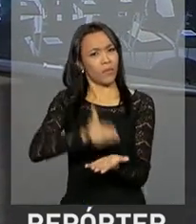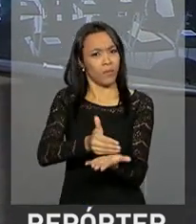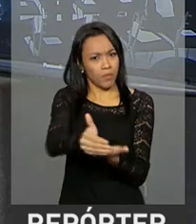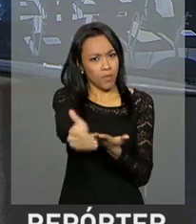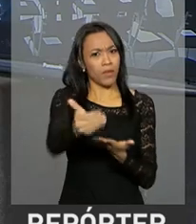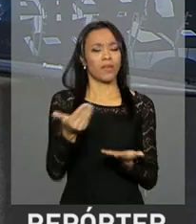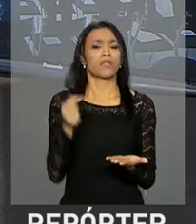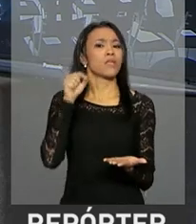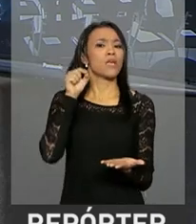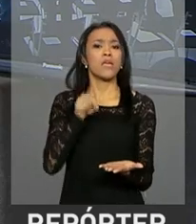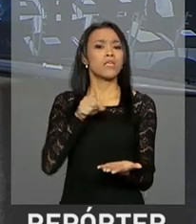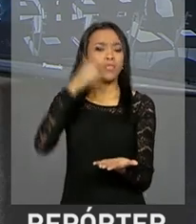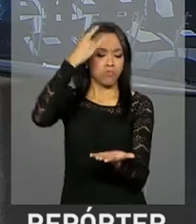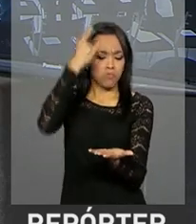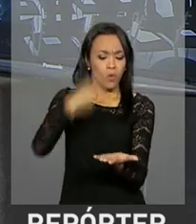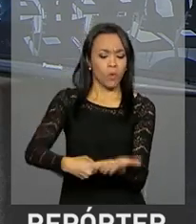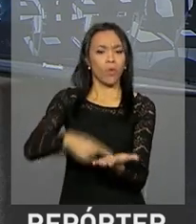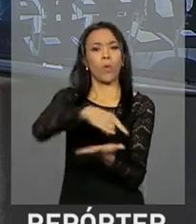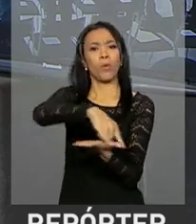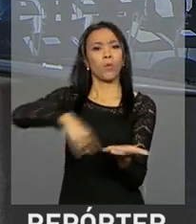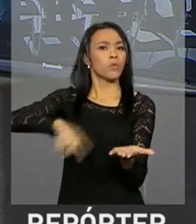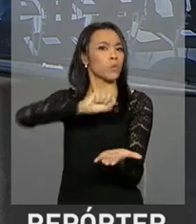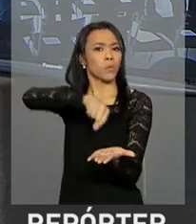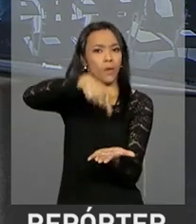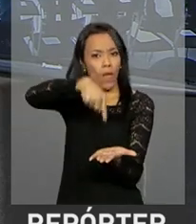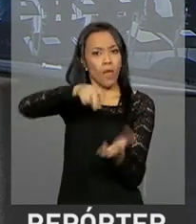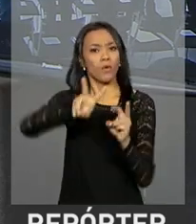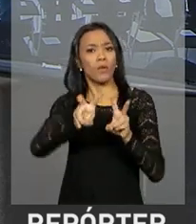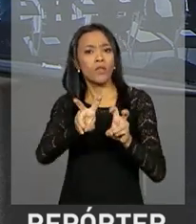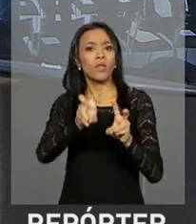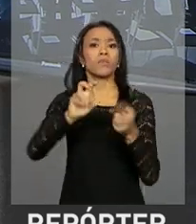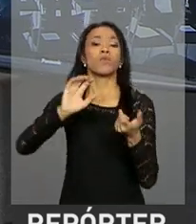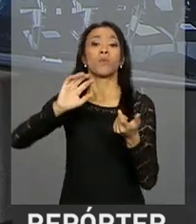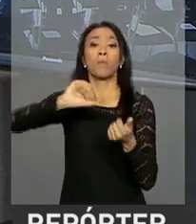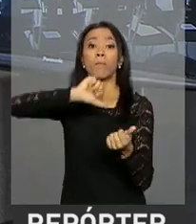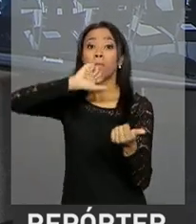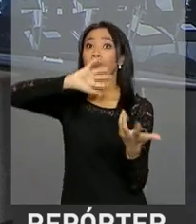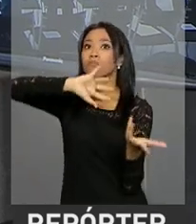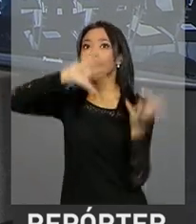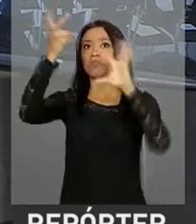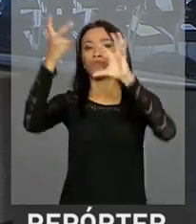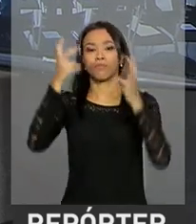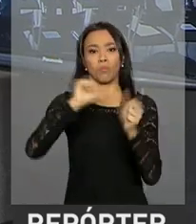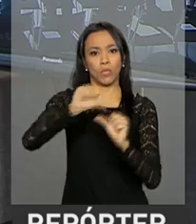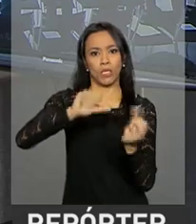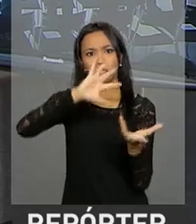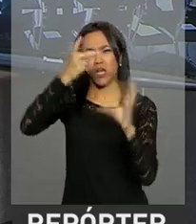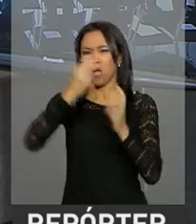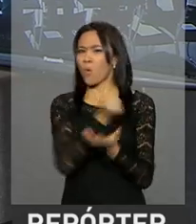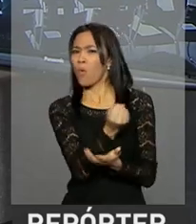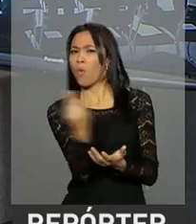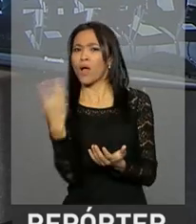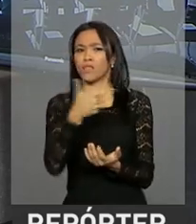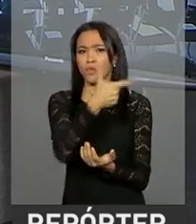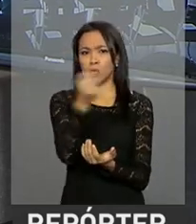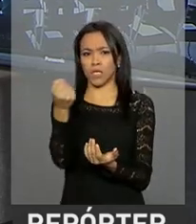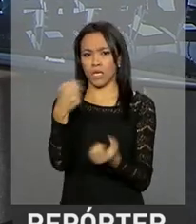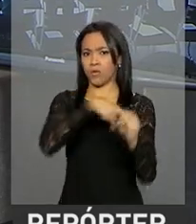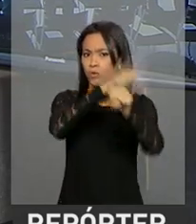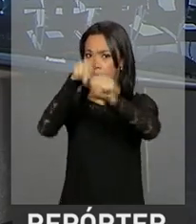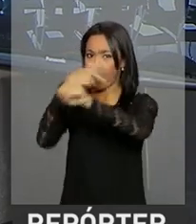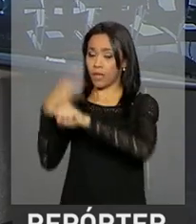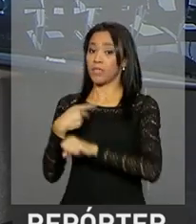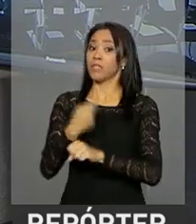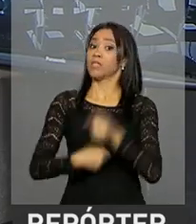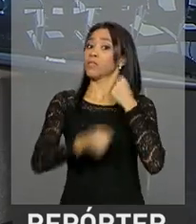Esse acordo, o Acordo de Paris sobre a mudança do clima, ele foi firmado por quase 200 países em dezembro do